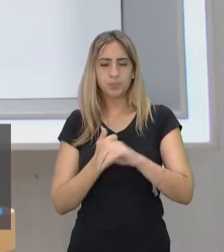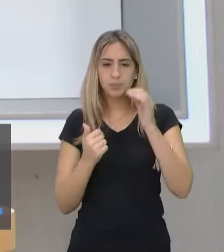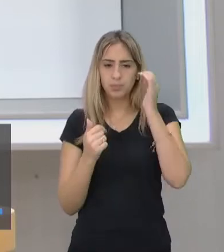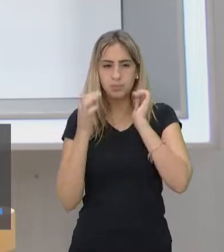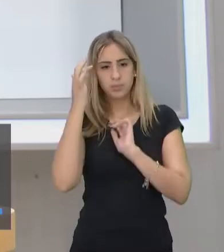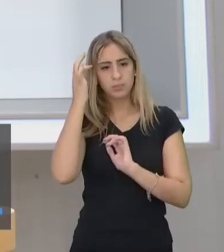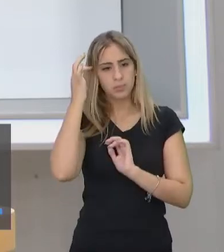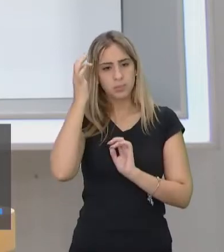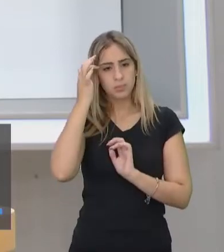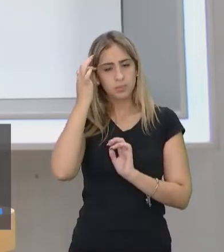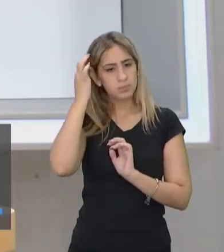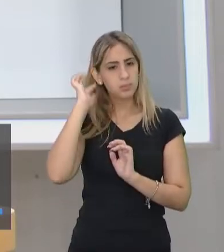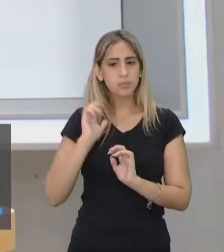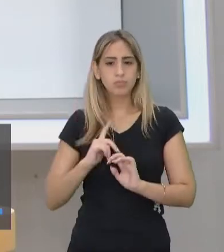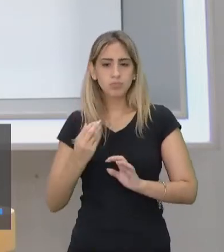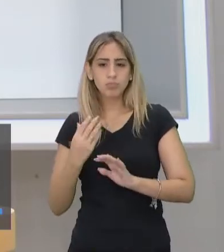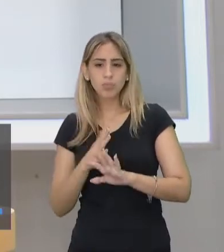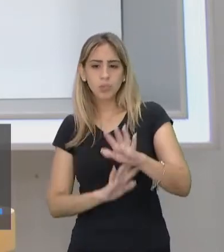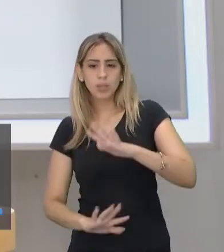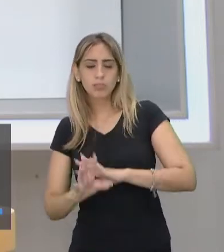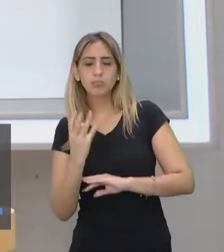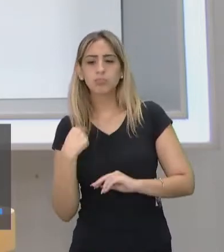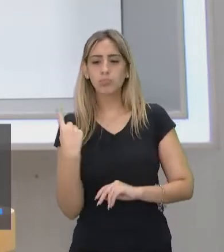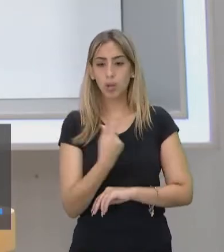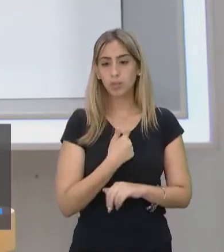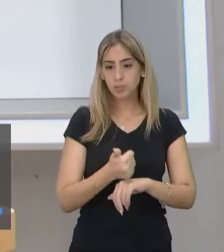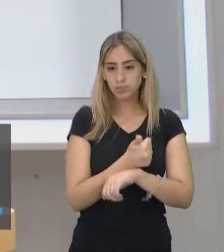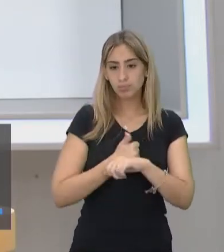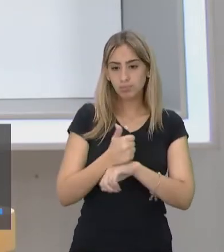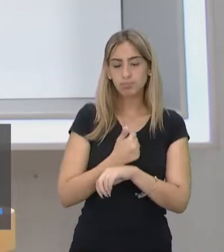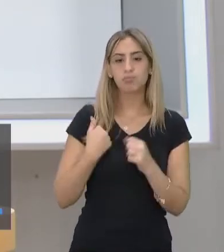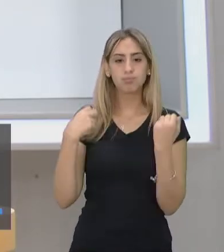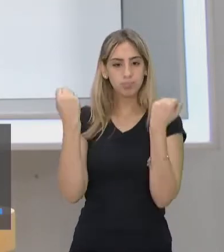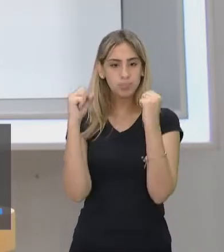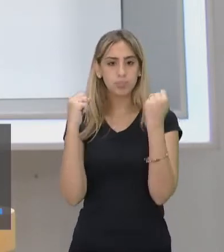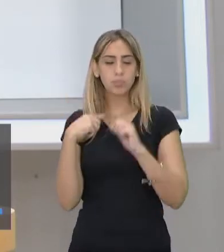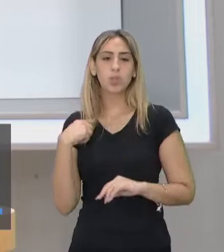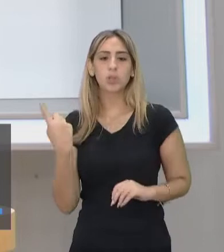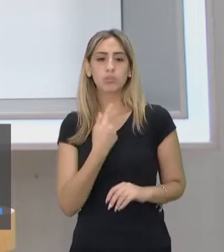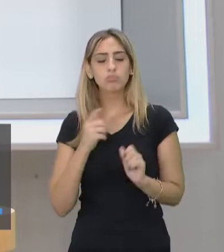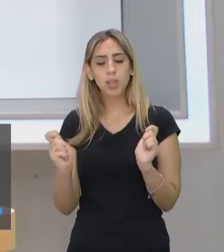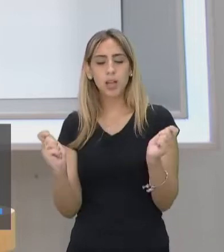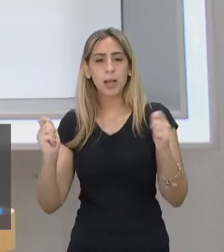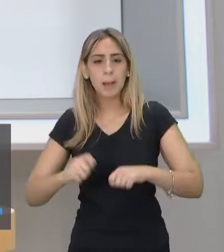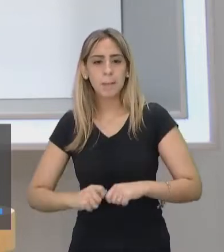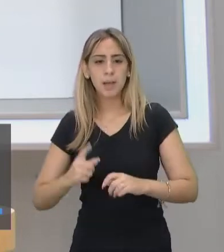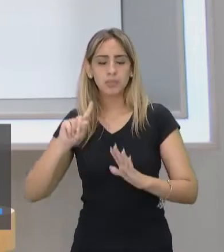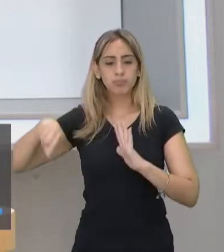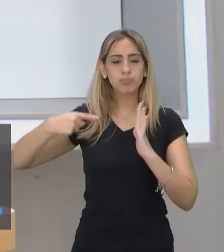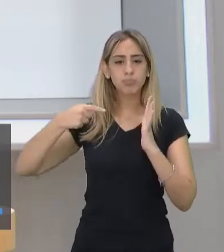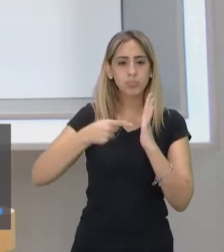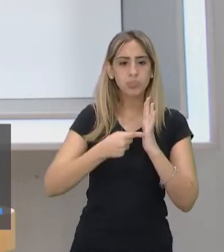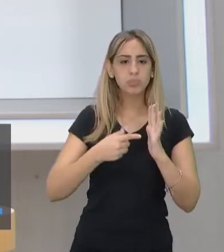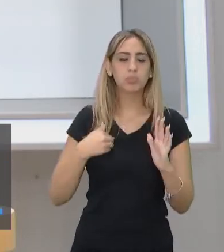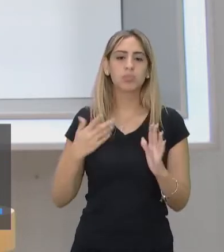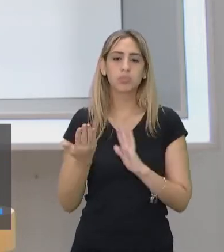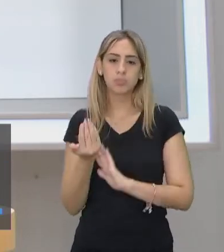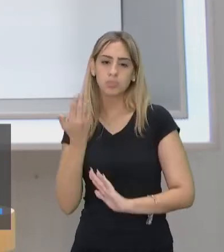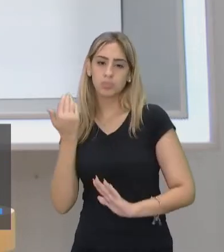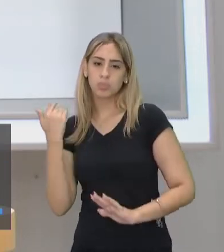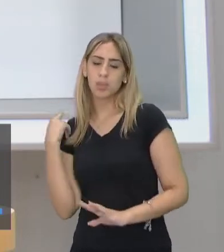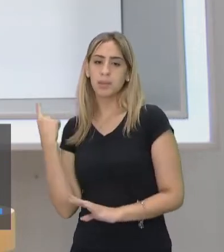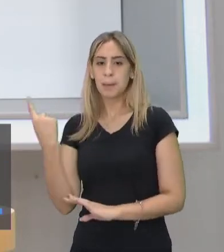abrange muitas áreas. E nós, profissionais de educação física, nós somos capazes de atingir desde lá